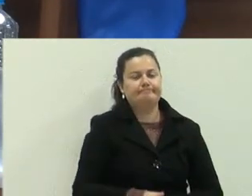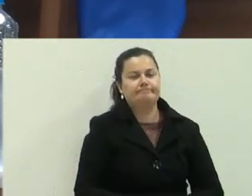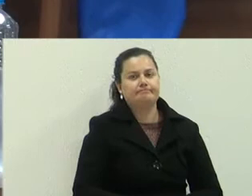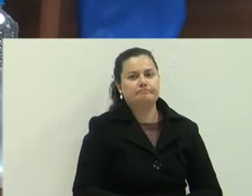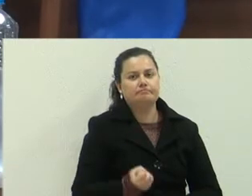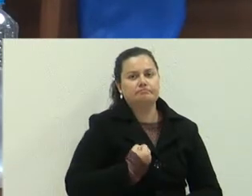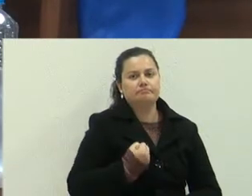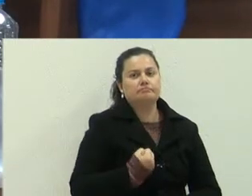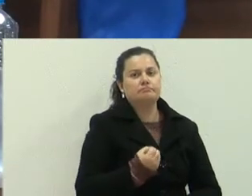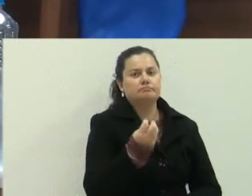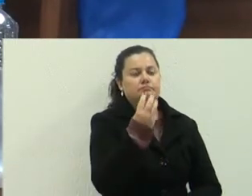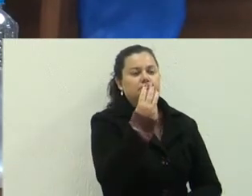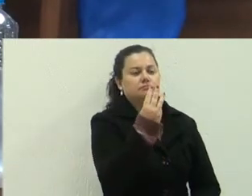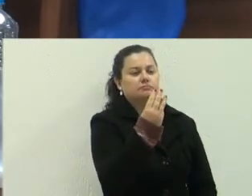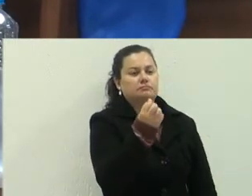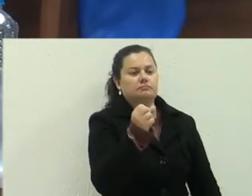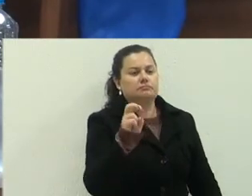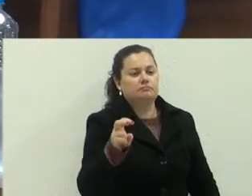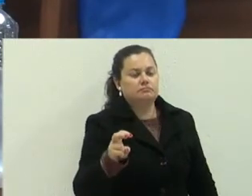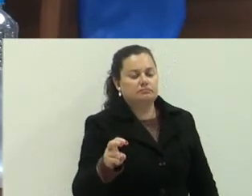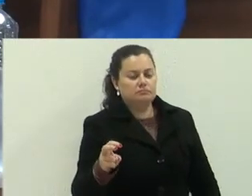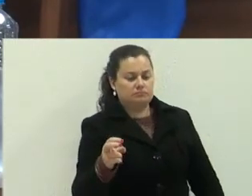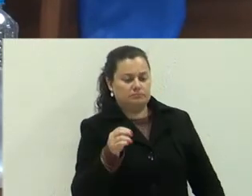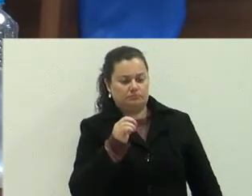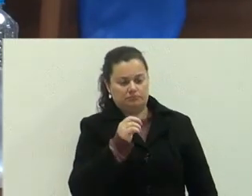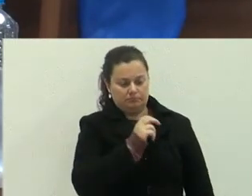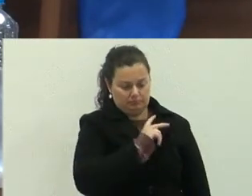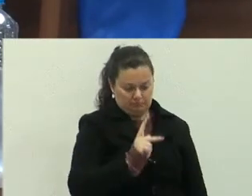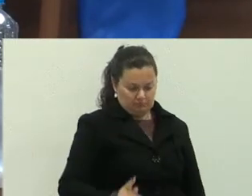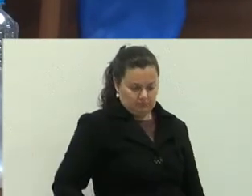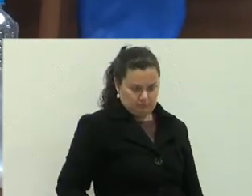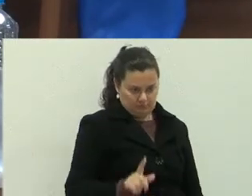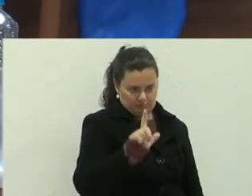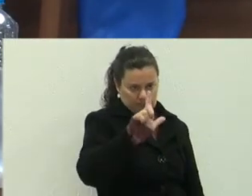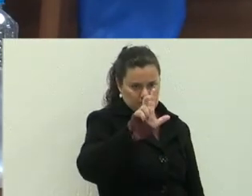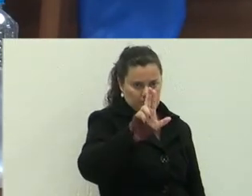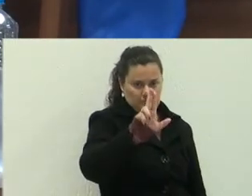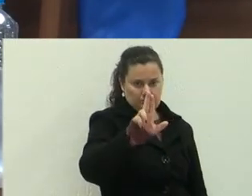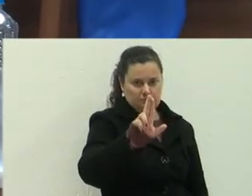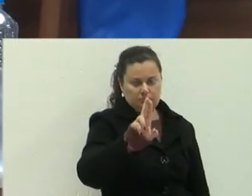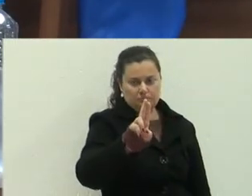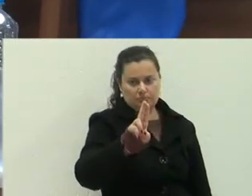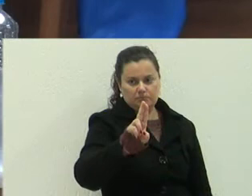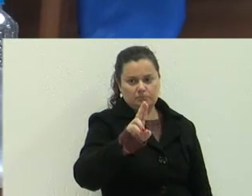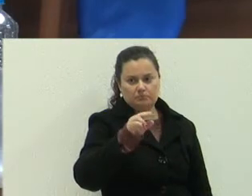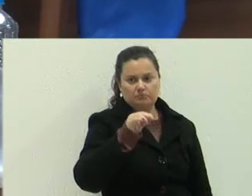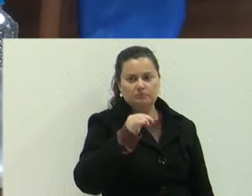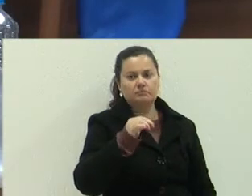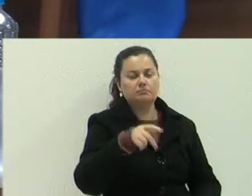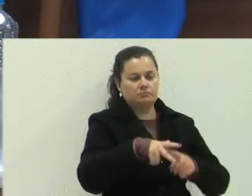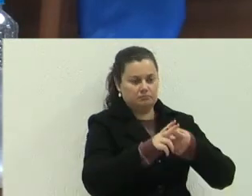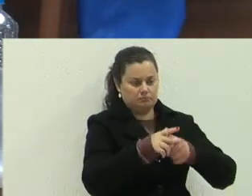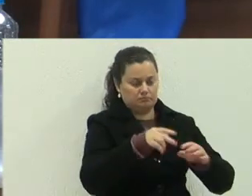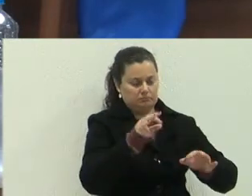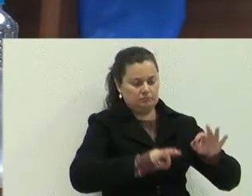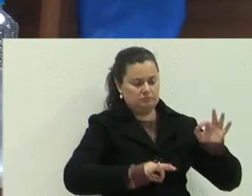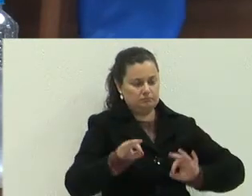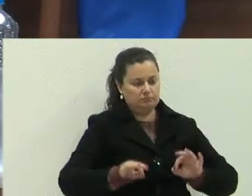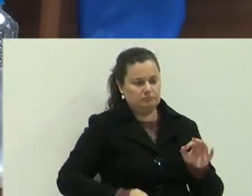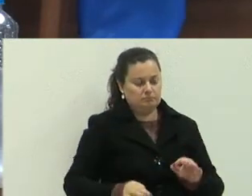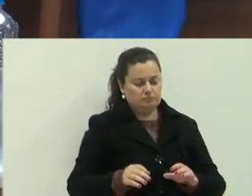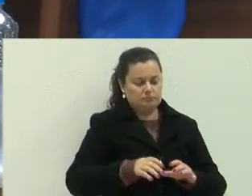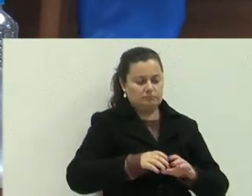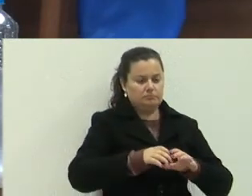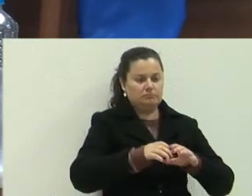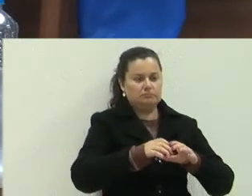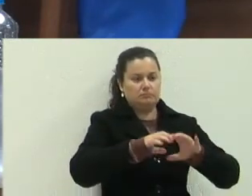número 365 da vereadora Luciane Bittencourt. Manutenção da rede da